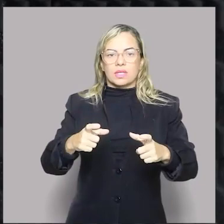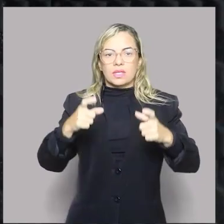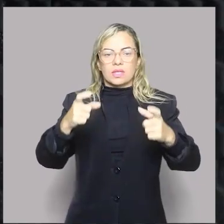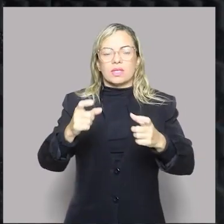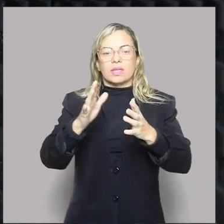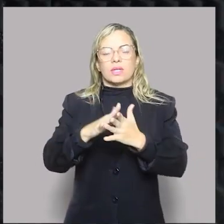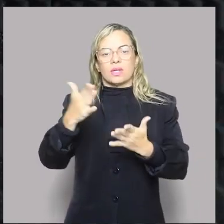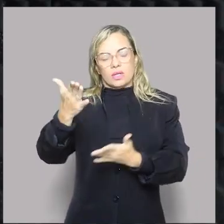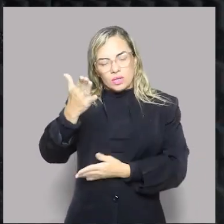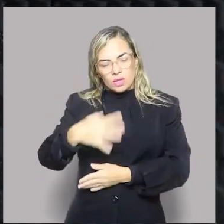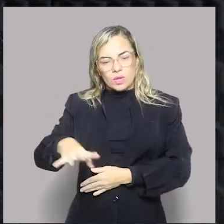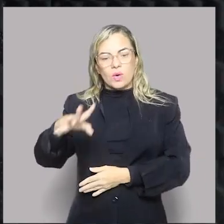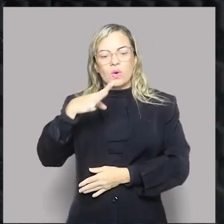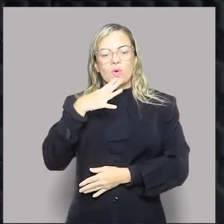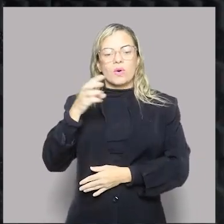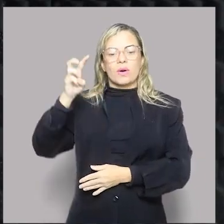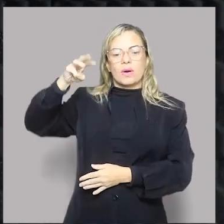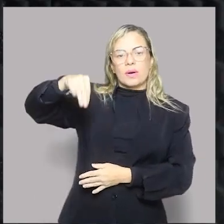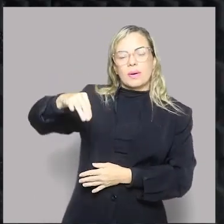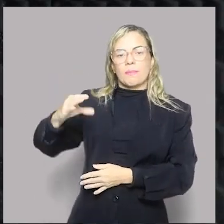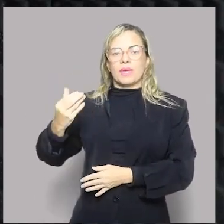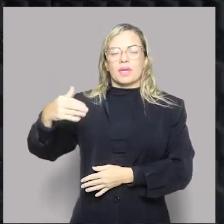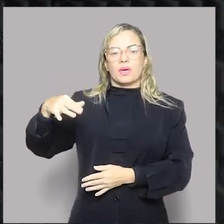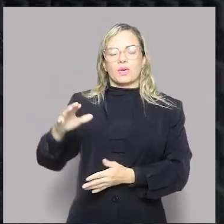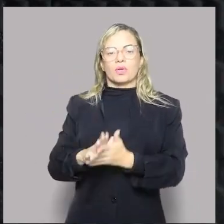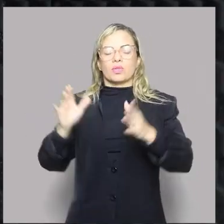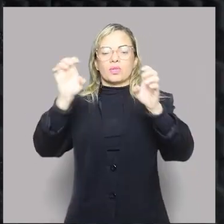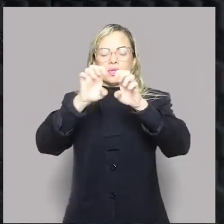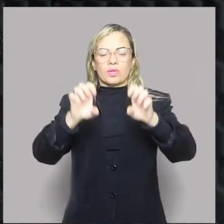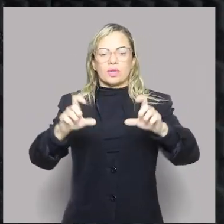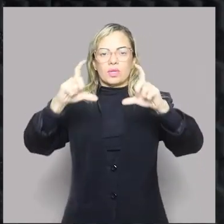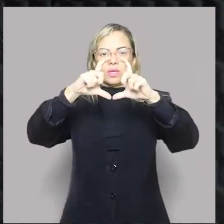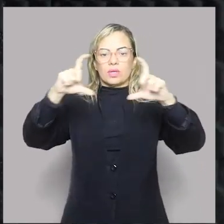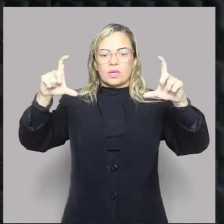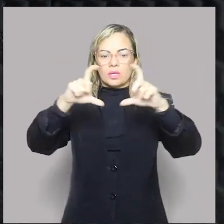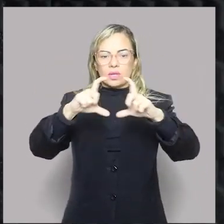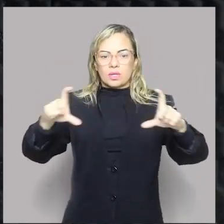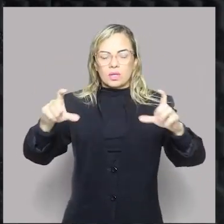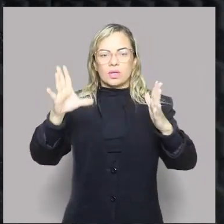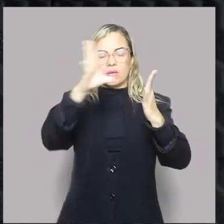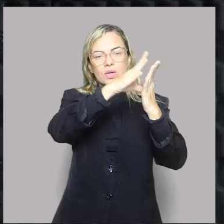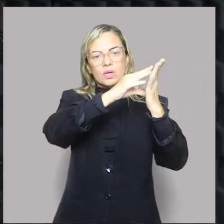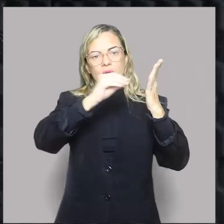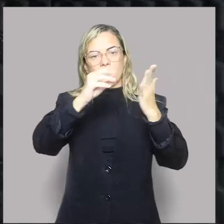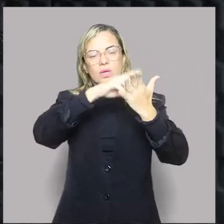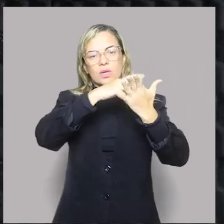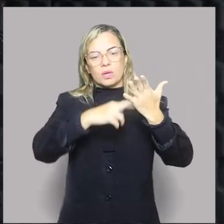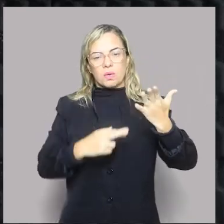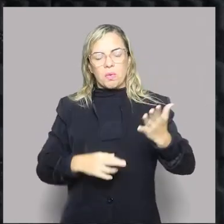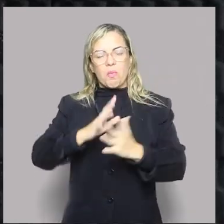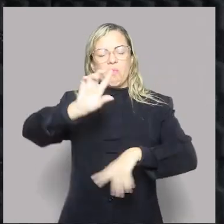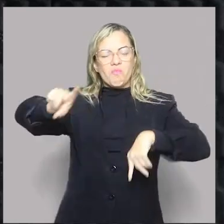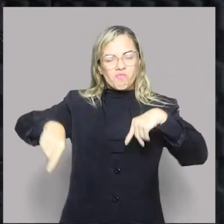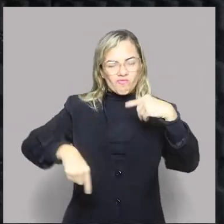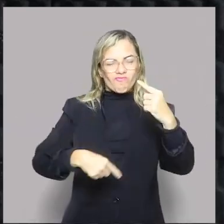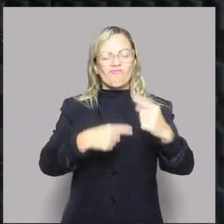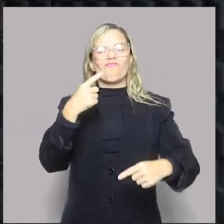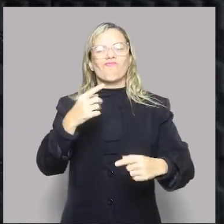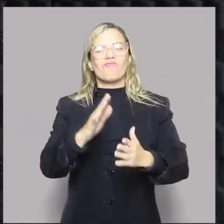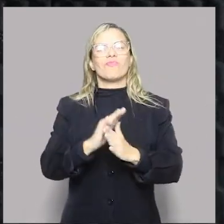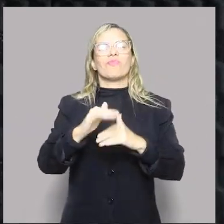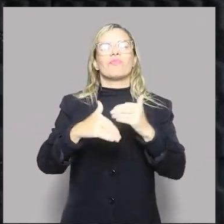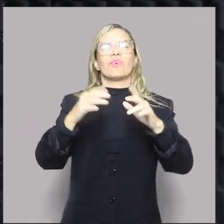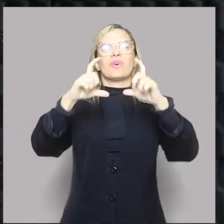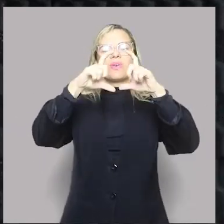de 6 a 7 linhas, o seu desenvolvimento 1 de 7 a 8 linhas, o desenvolvimento 2 de